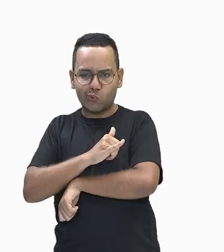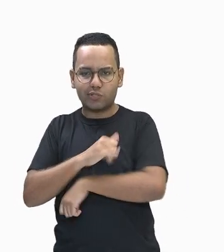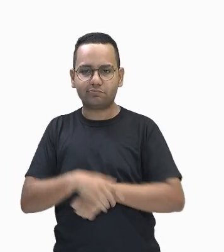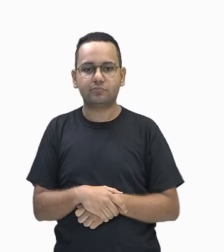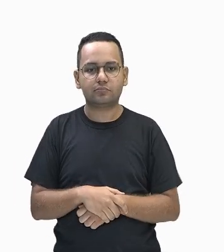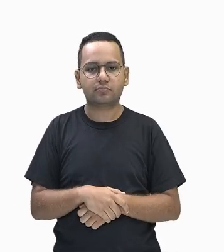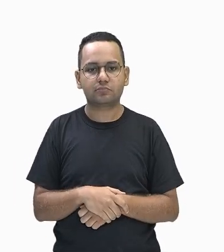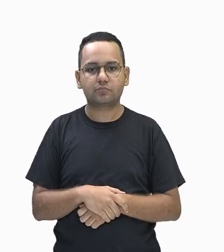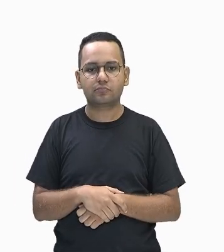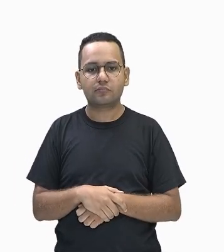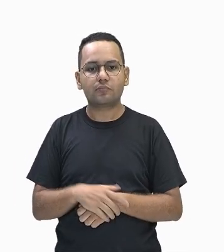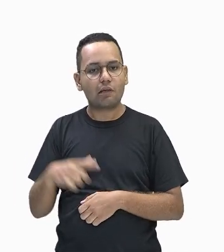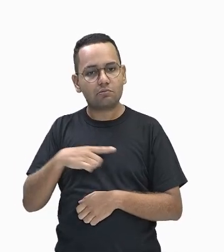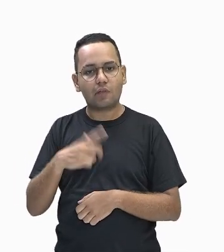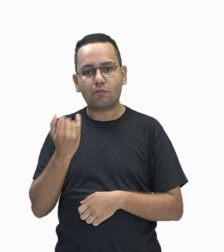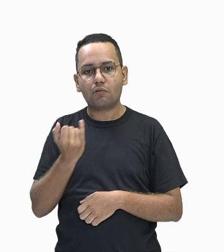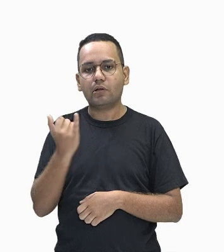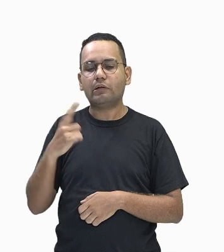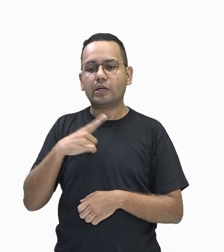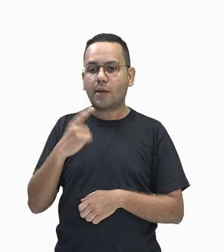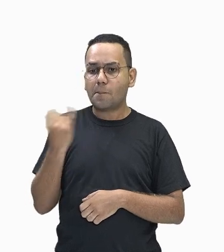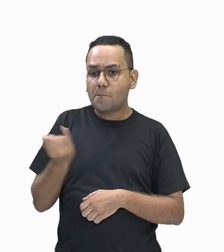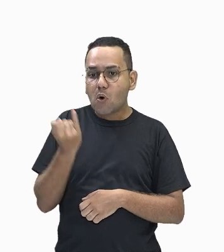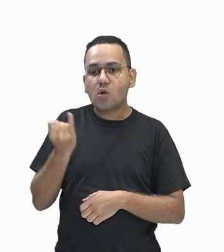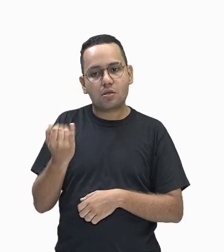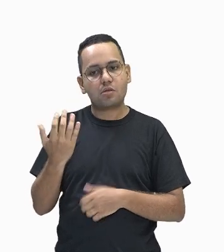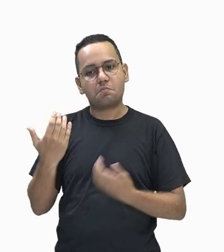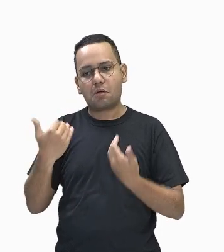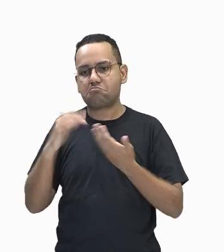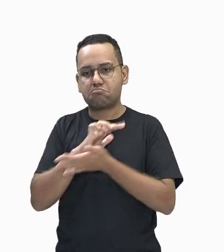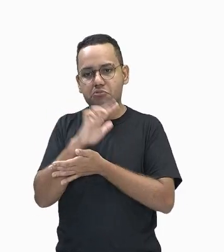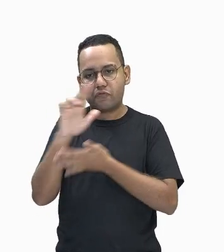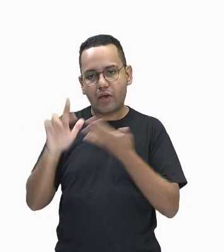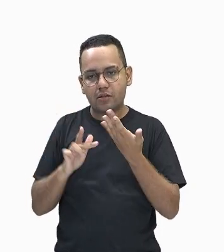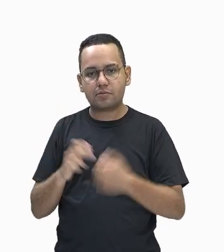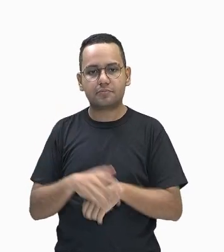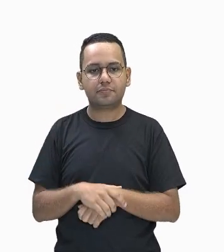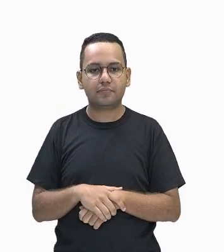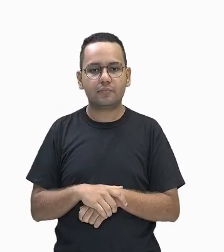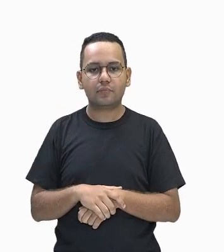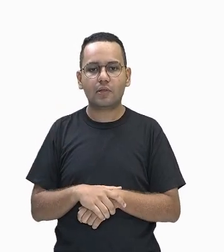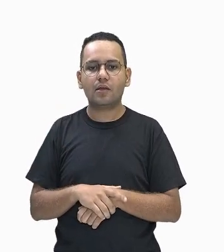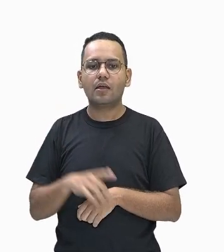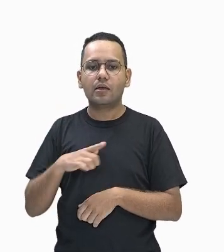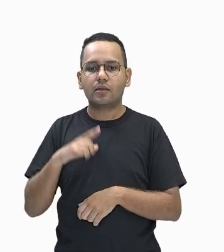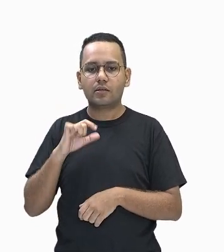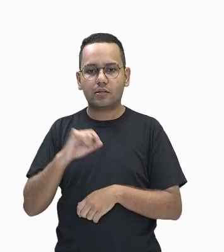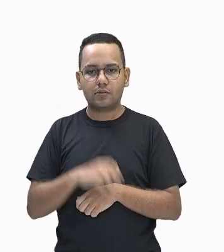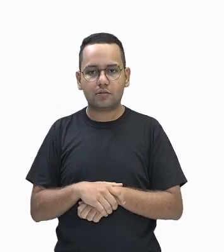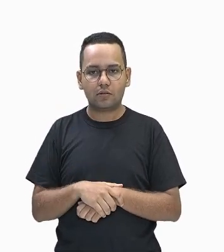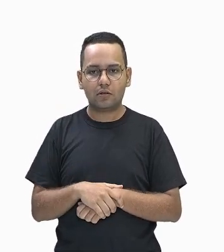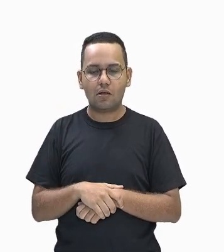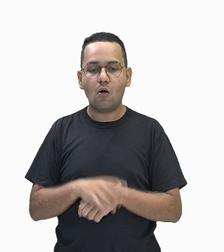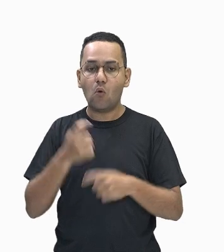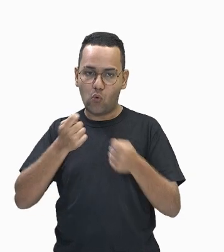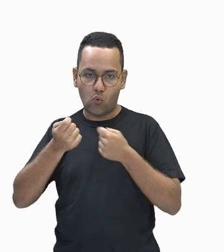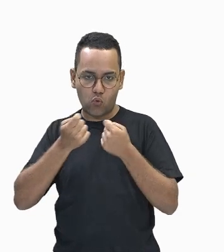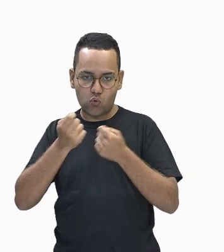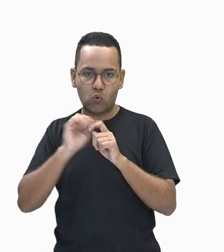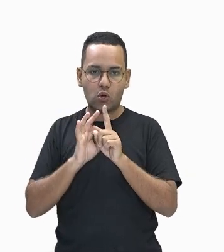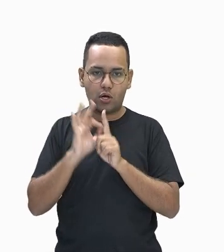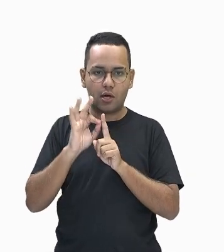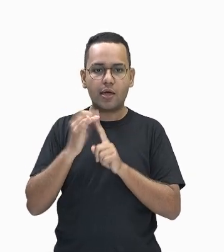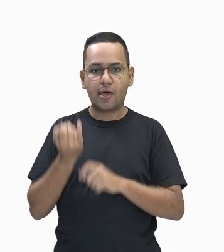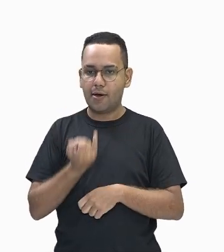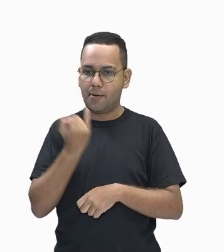e muito importante para os animais, pois permite o isolamento térmico e ele é uma importante fonte de energia. O